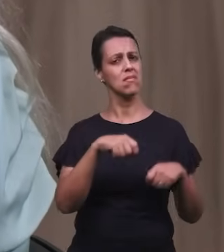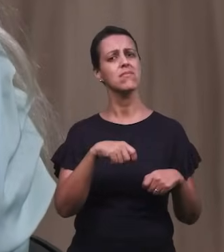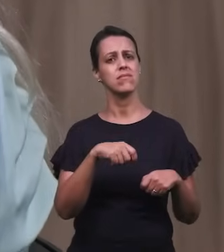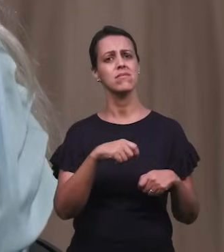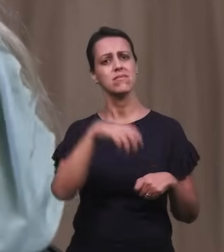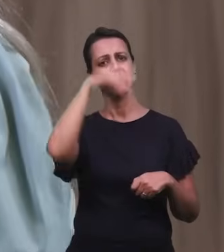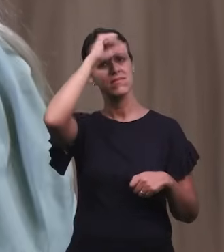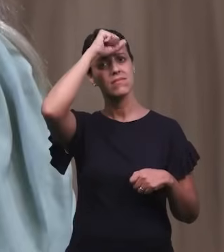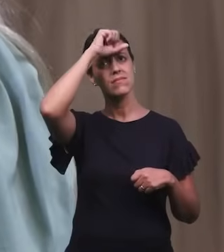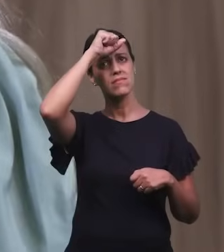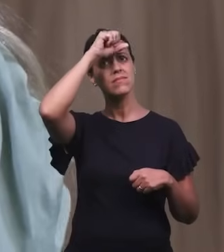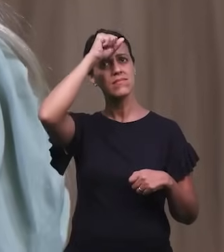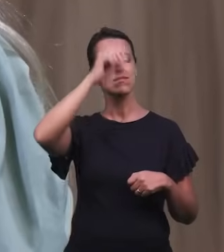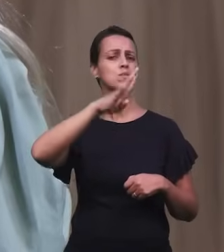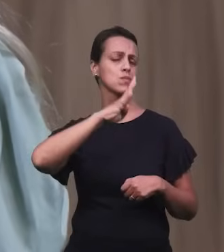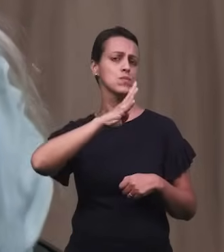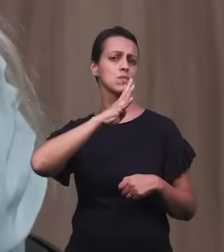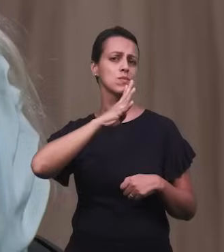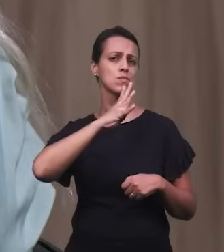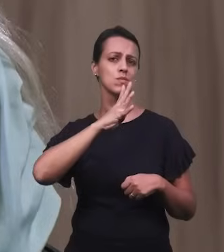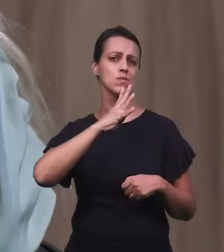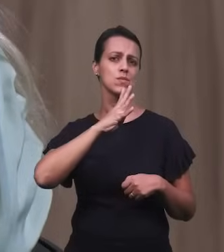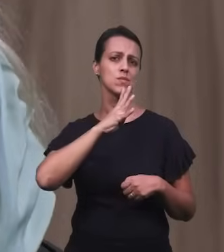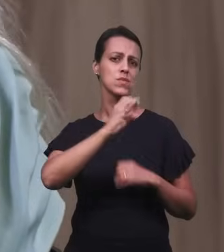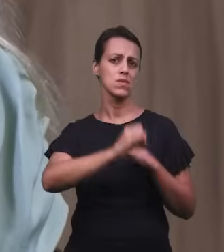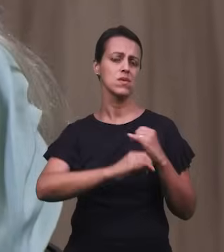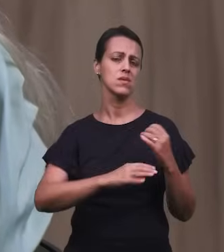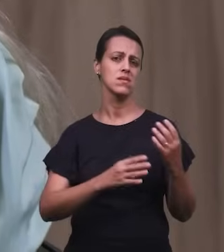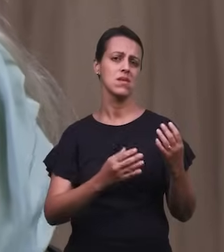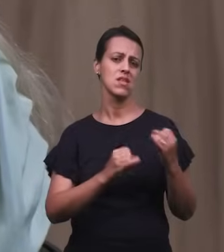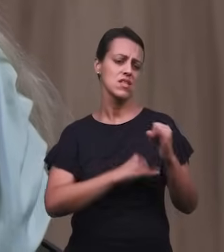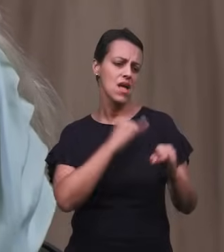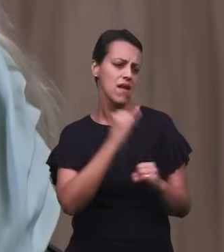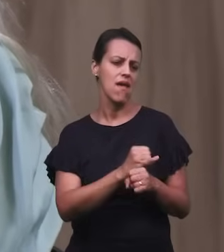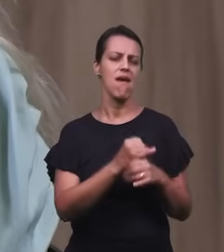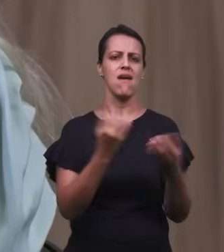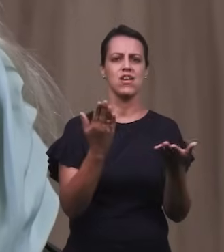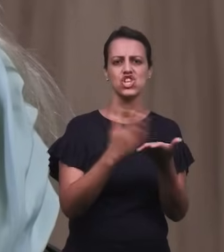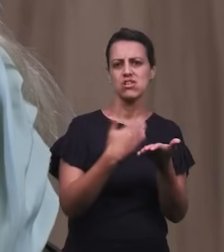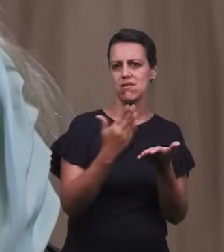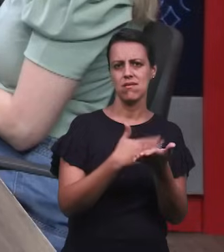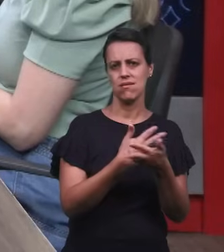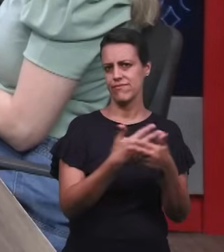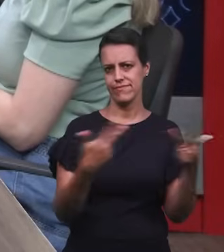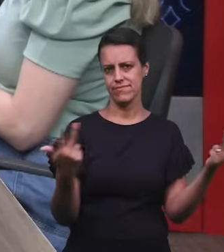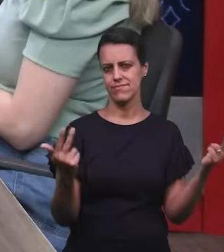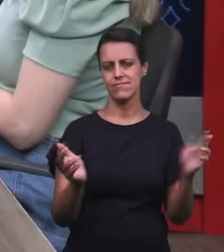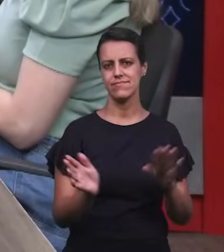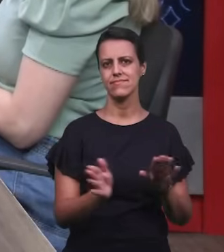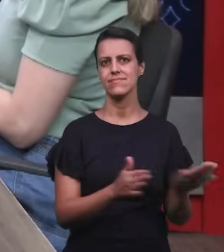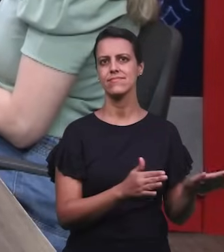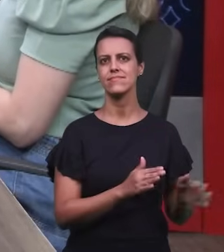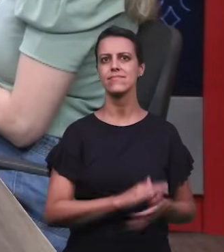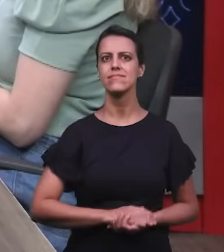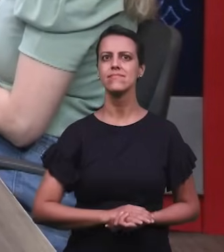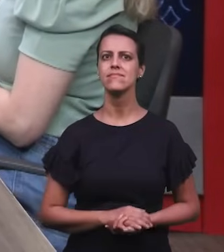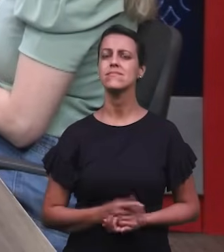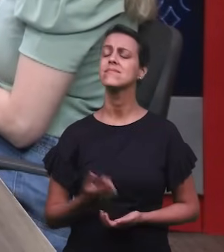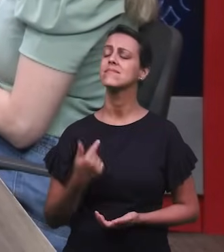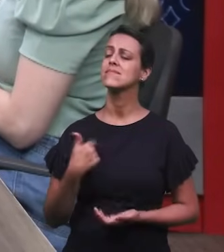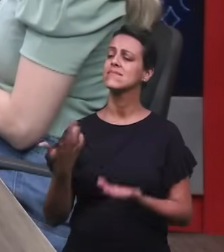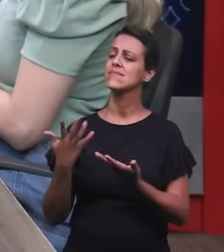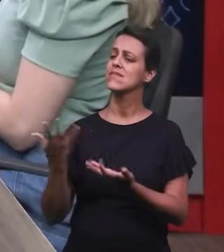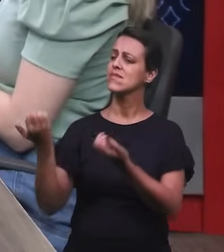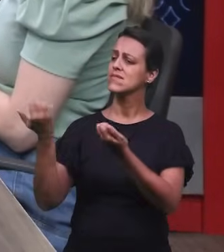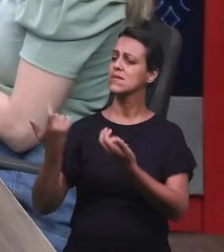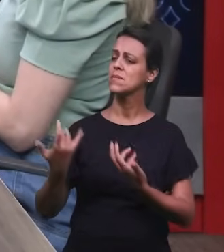possível, sim, ter esse conhecimento por essas informações que nós temos de livros e da internet. Glória a Deus. E eu queria que a irmã falasse, então,